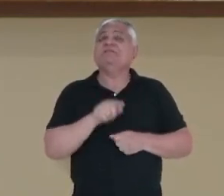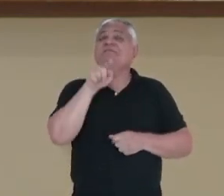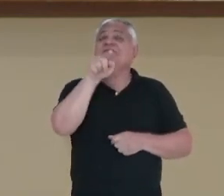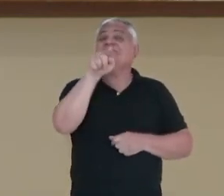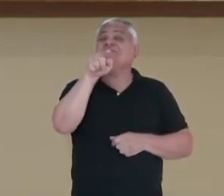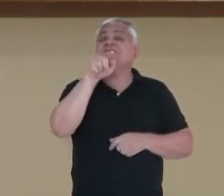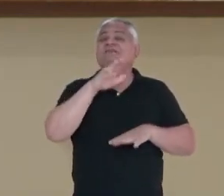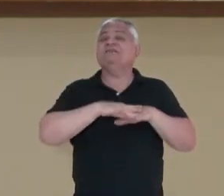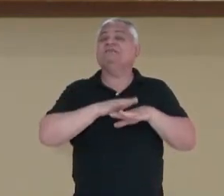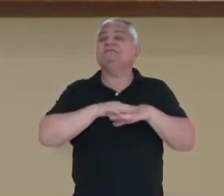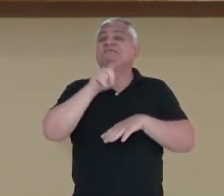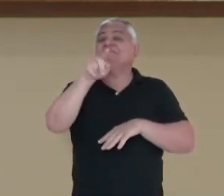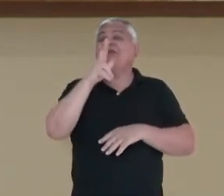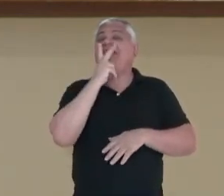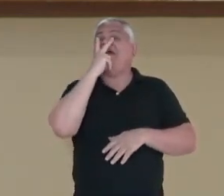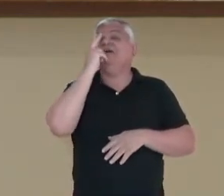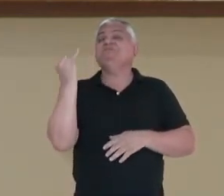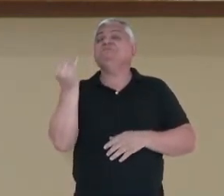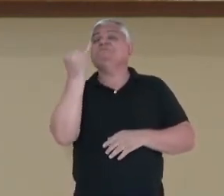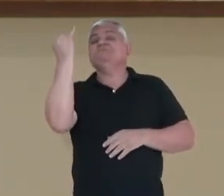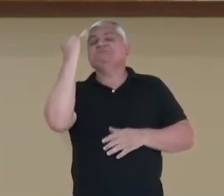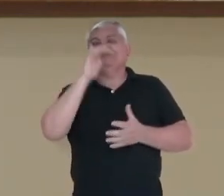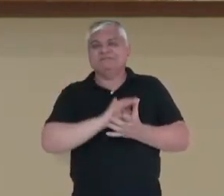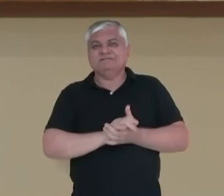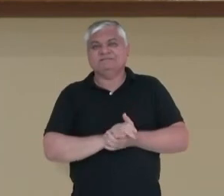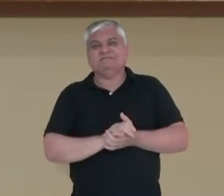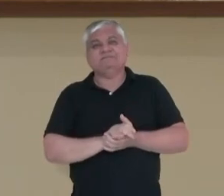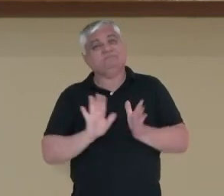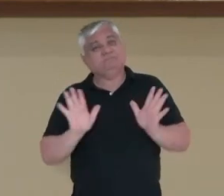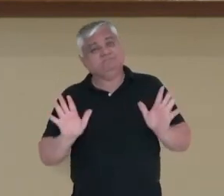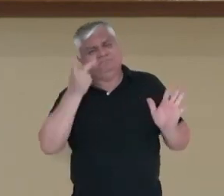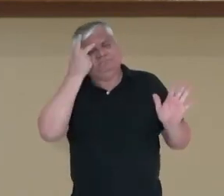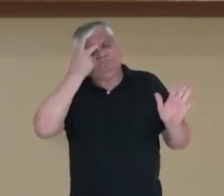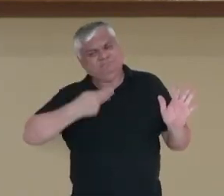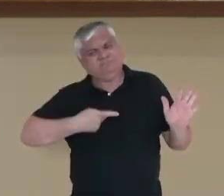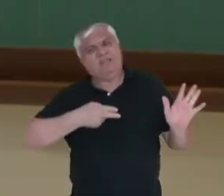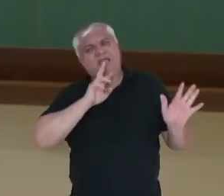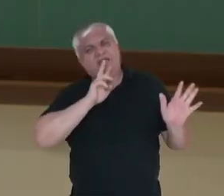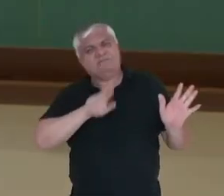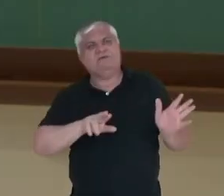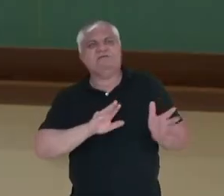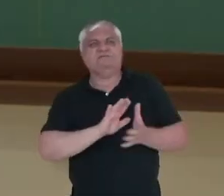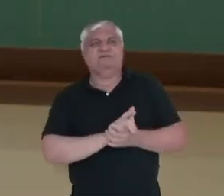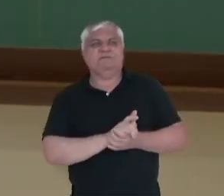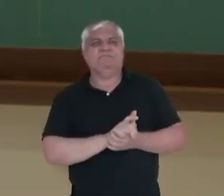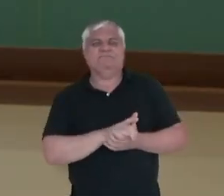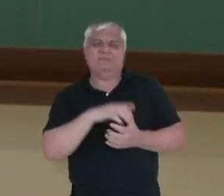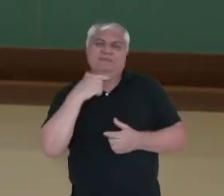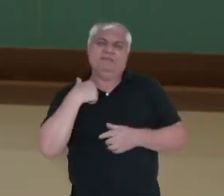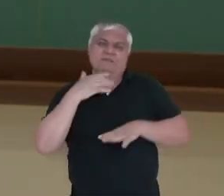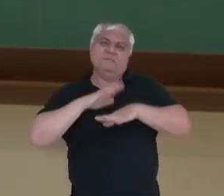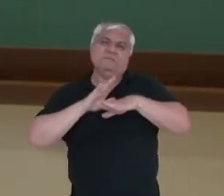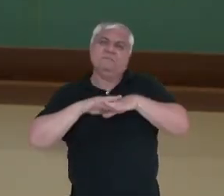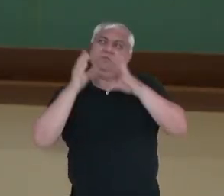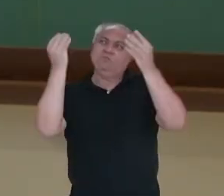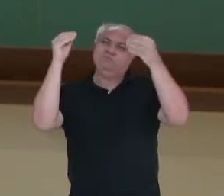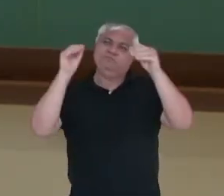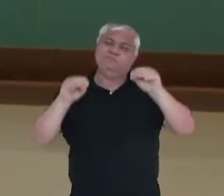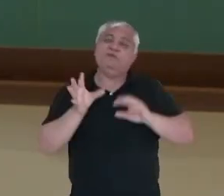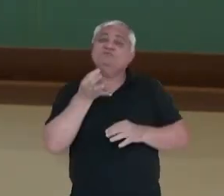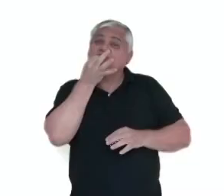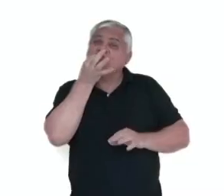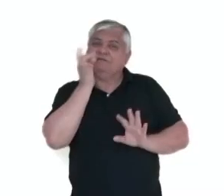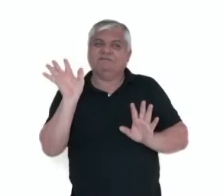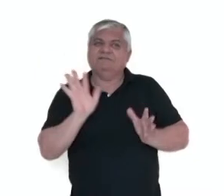vai julgar mais importante? Claro, uma questão pessoal. Eu vou colocar aqui algumas sugestões, né? Então,